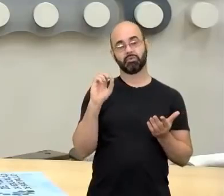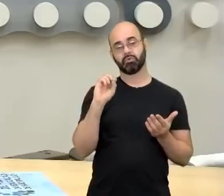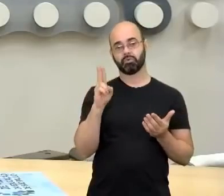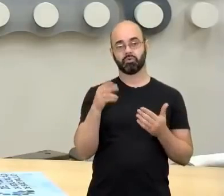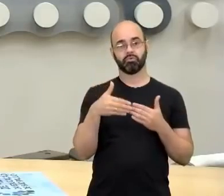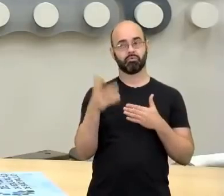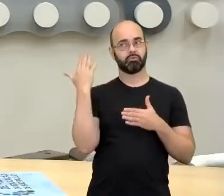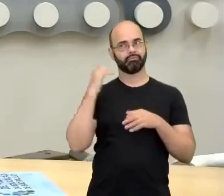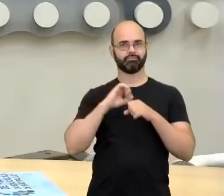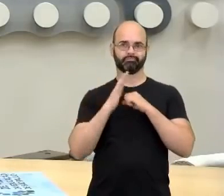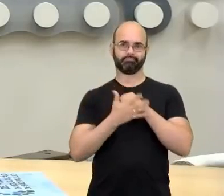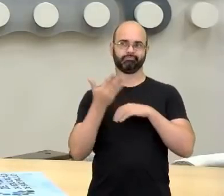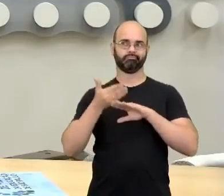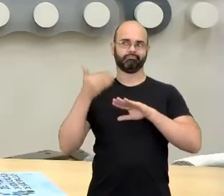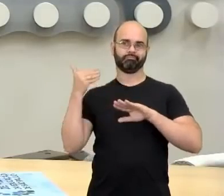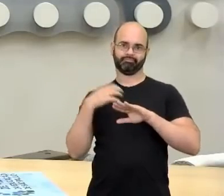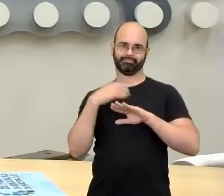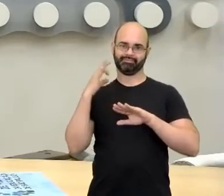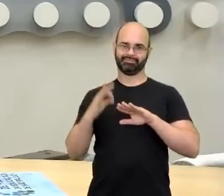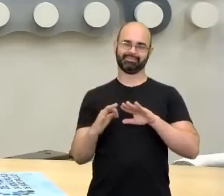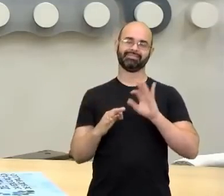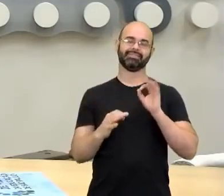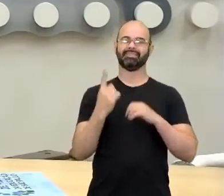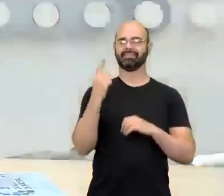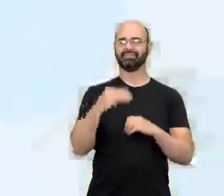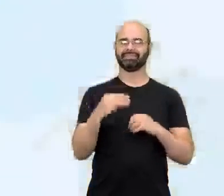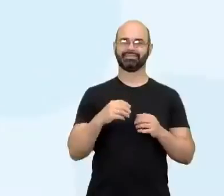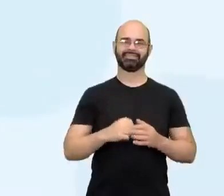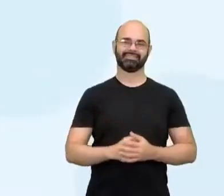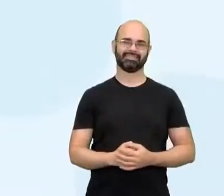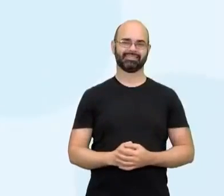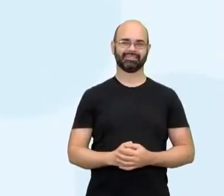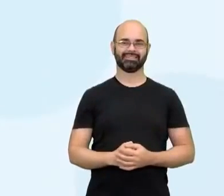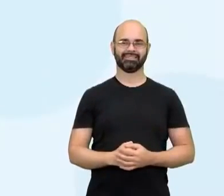antes da pandemia, com certeza. Então, aí 1 minuto.